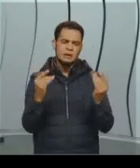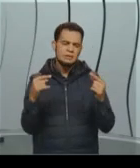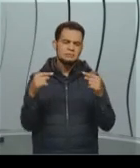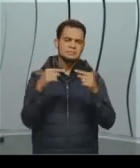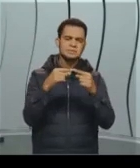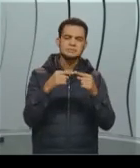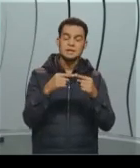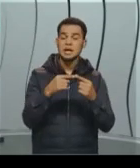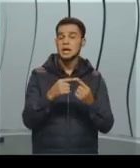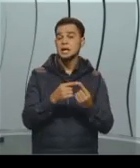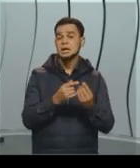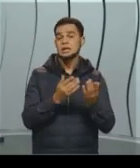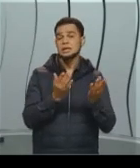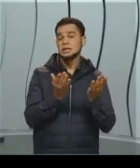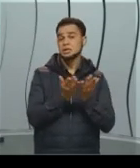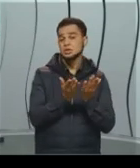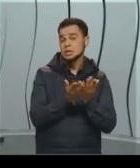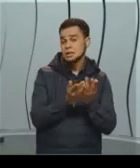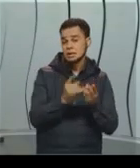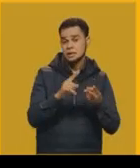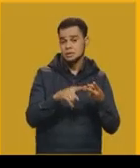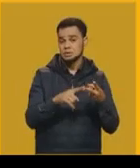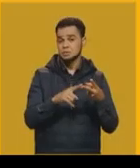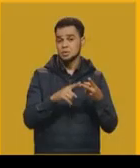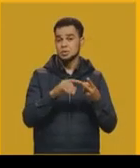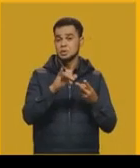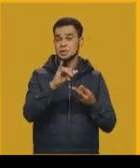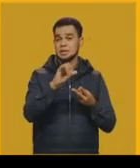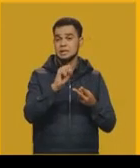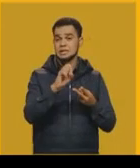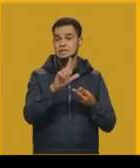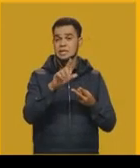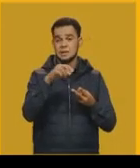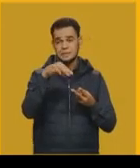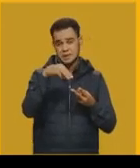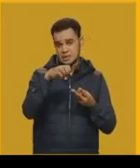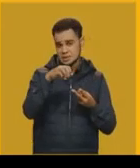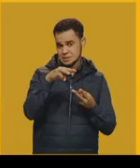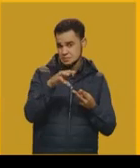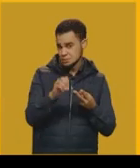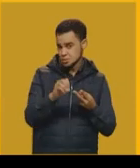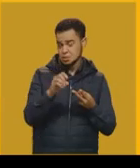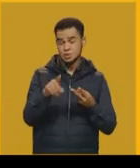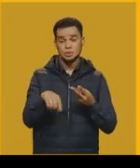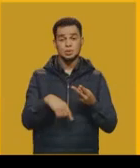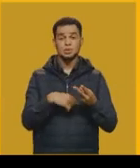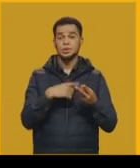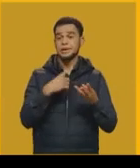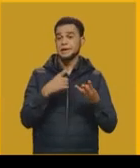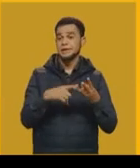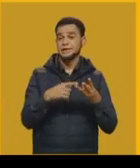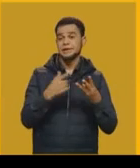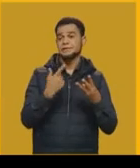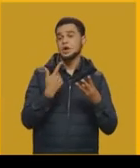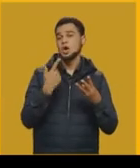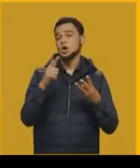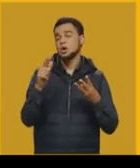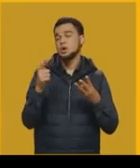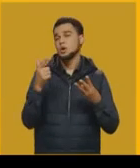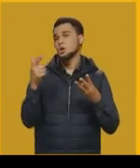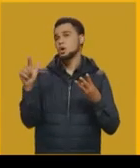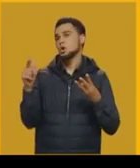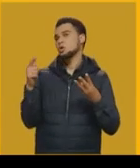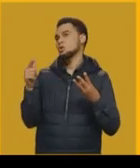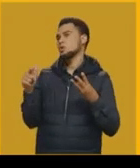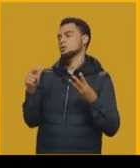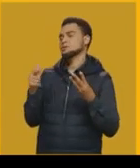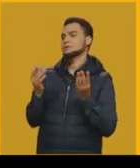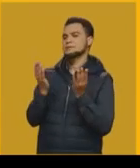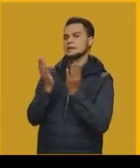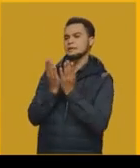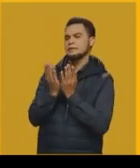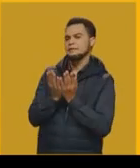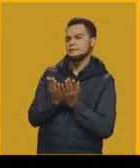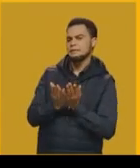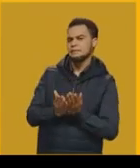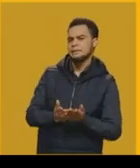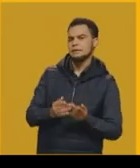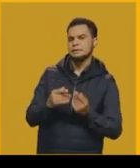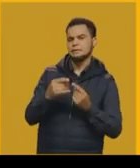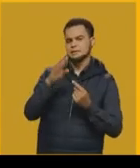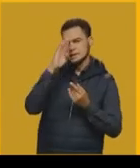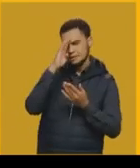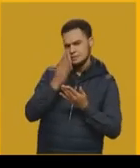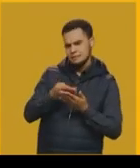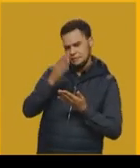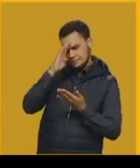presentes o cristianismo e o islamismo, que já foi comentado, né, e temos aí outras crenças, né, várias crenças que têm como